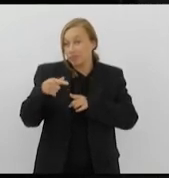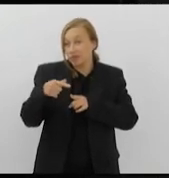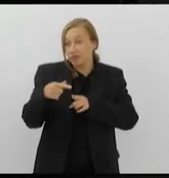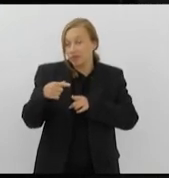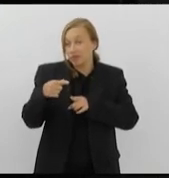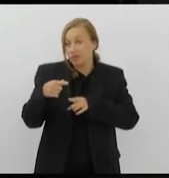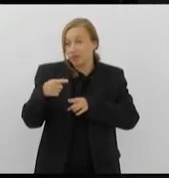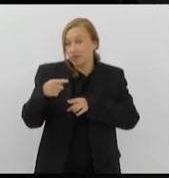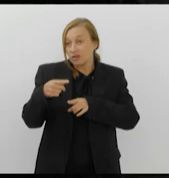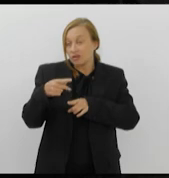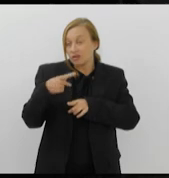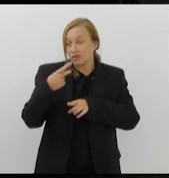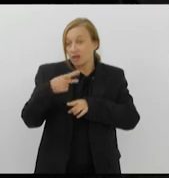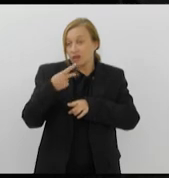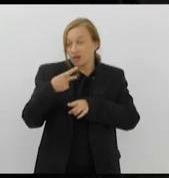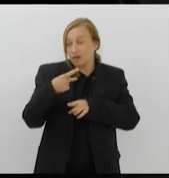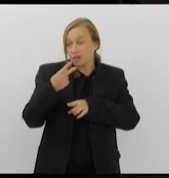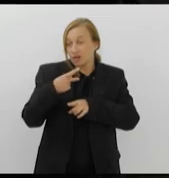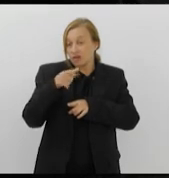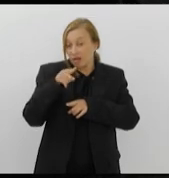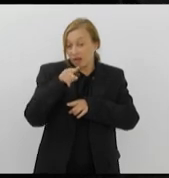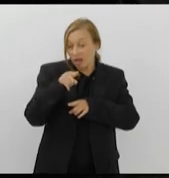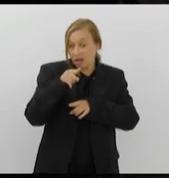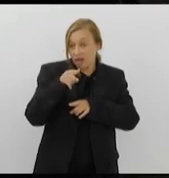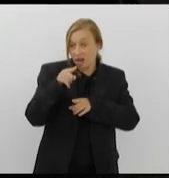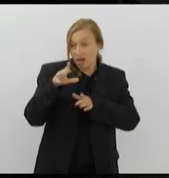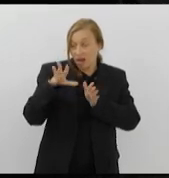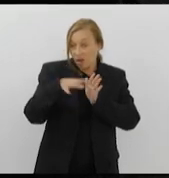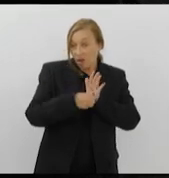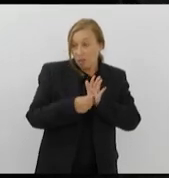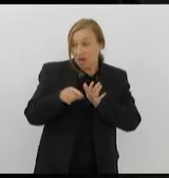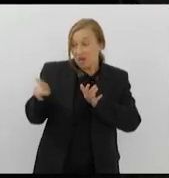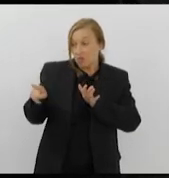corrupta, hoje ela se vitimiza.